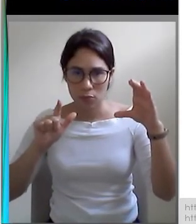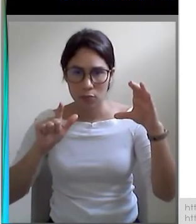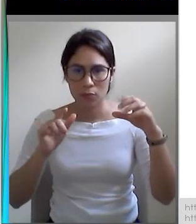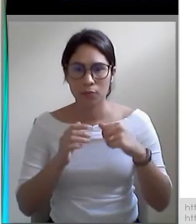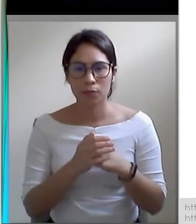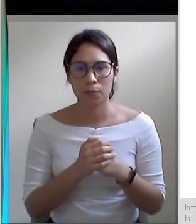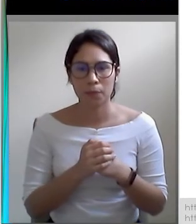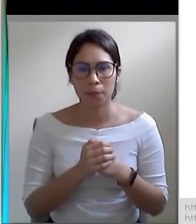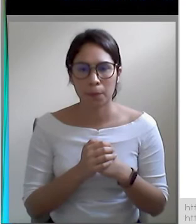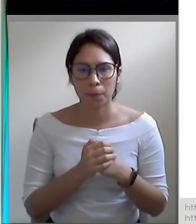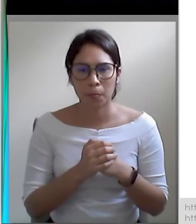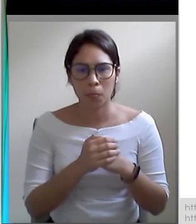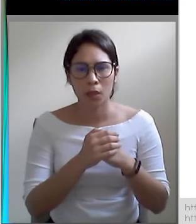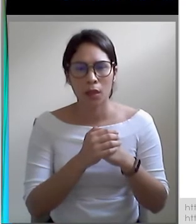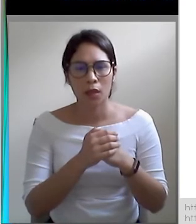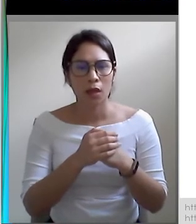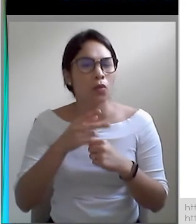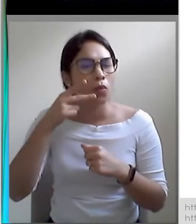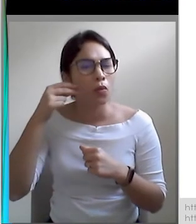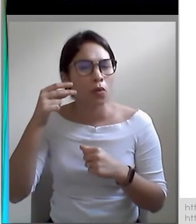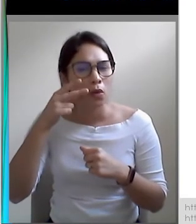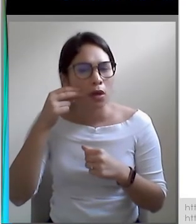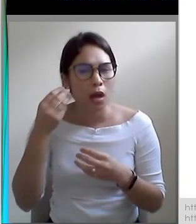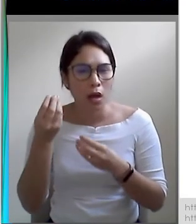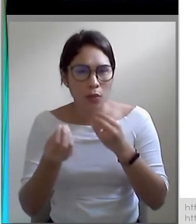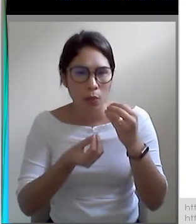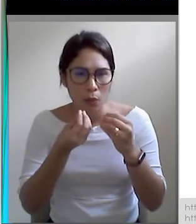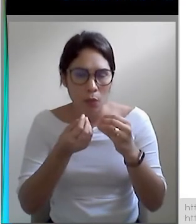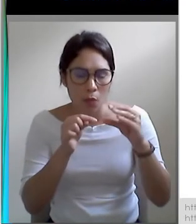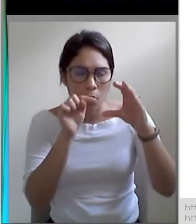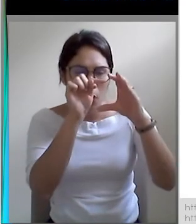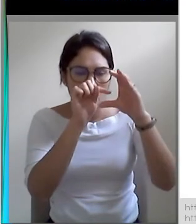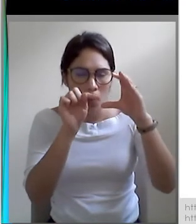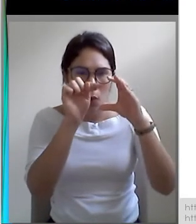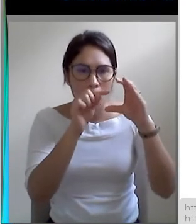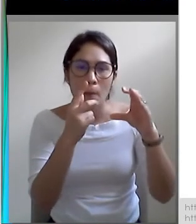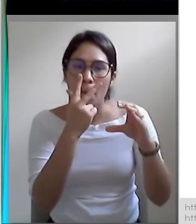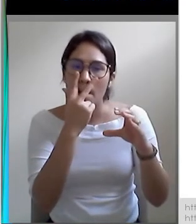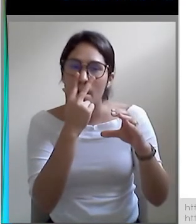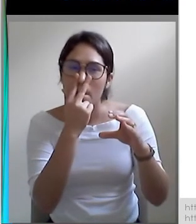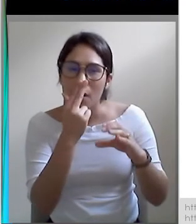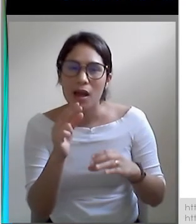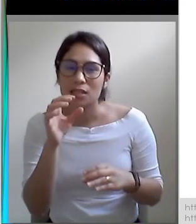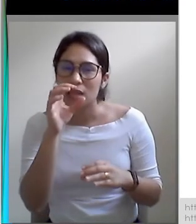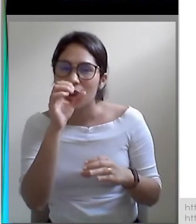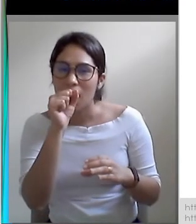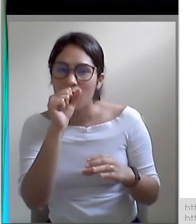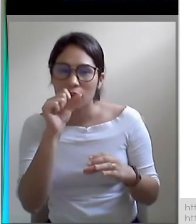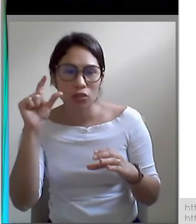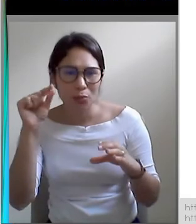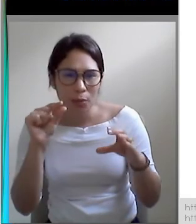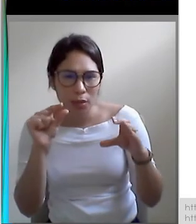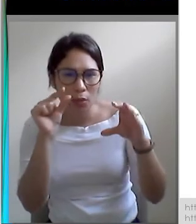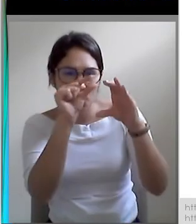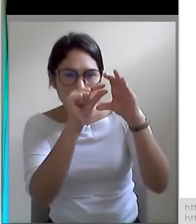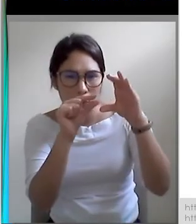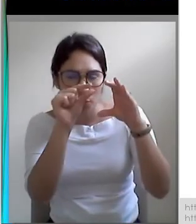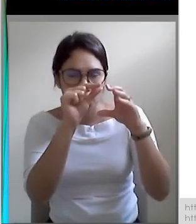claro. Em felinos, os grânulos parecem pequenas laranjas que preenchem o